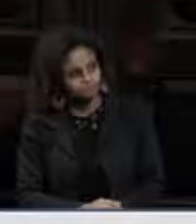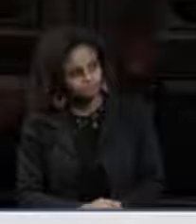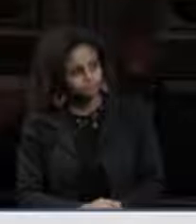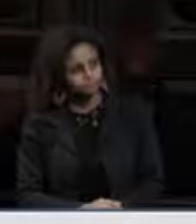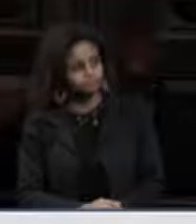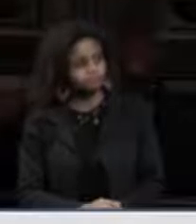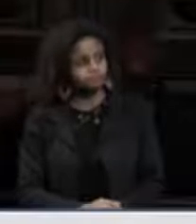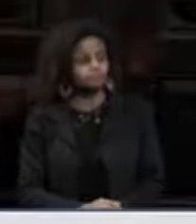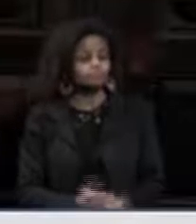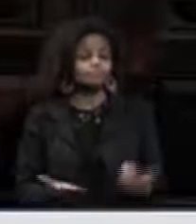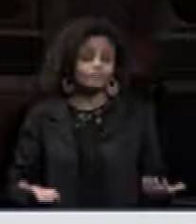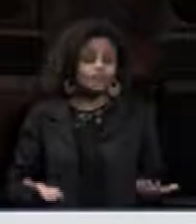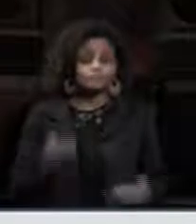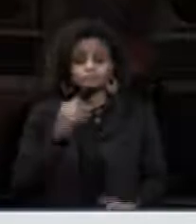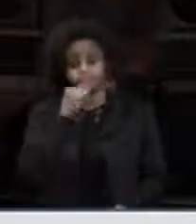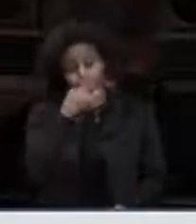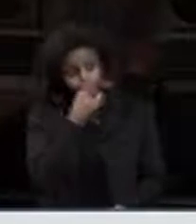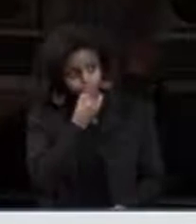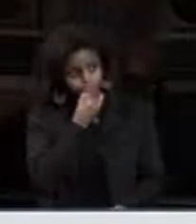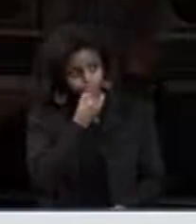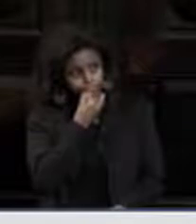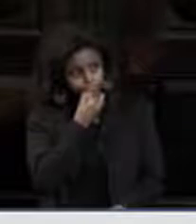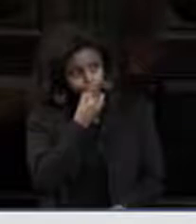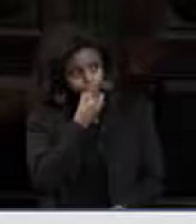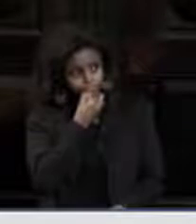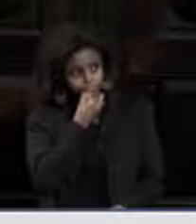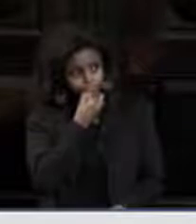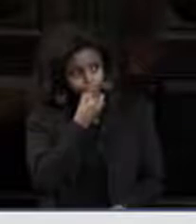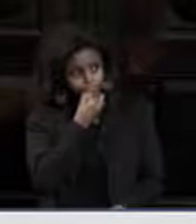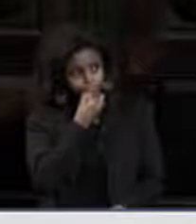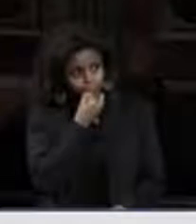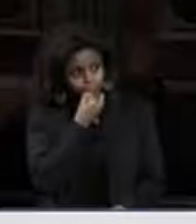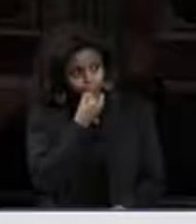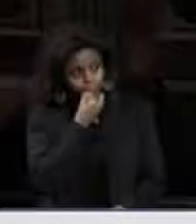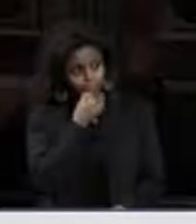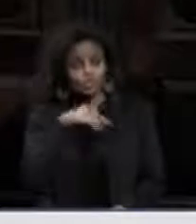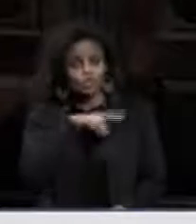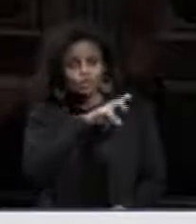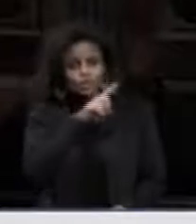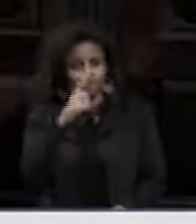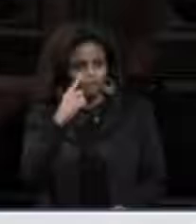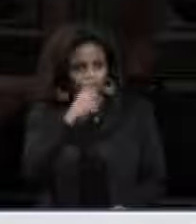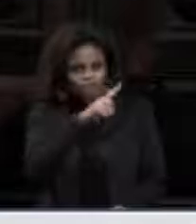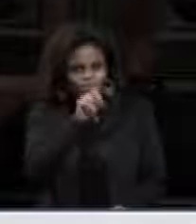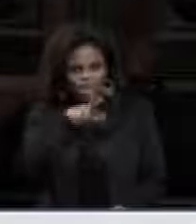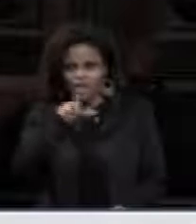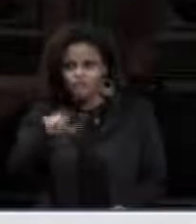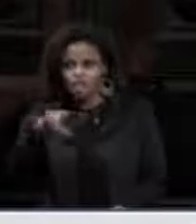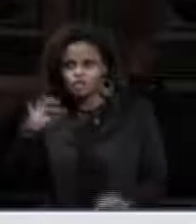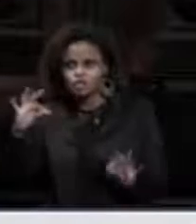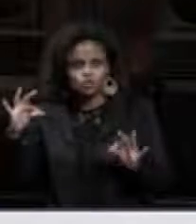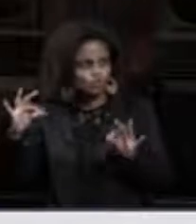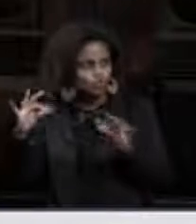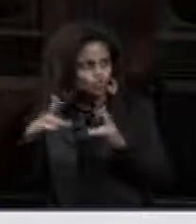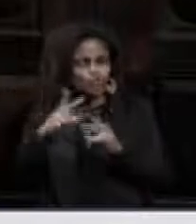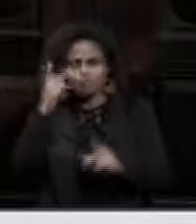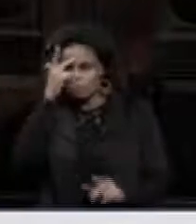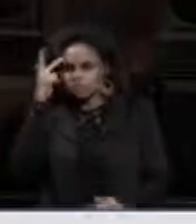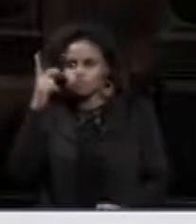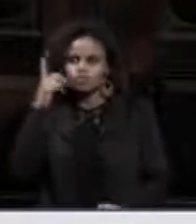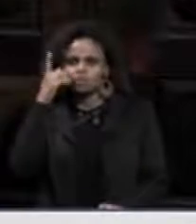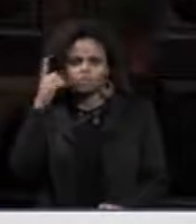Janeiro. Infelizmente, não é isto que a gente vê por parte de todos os pares desta